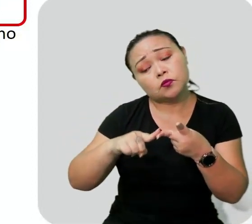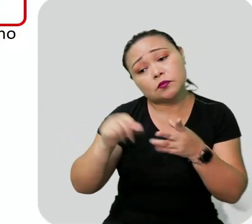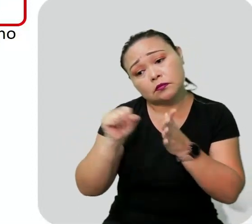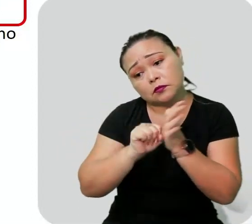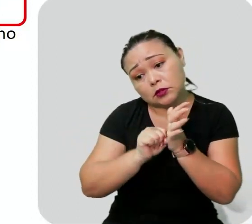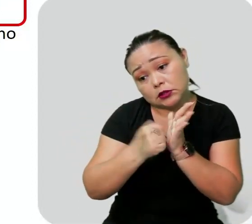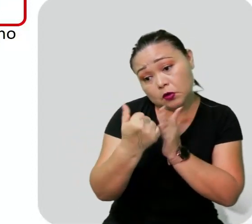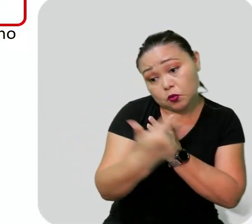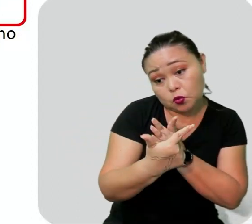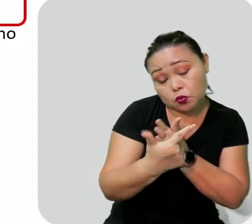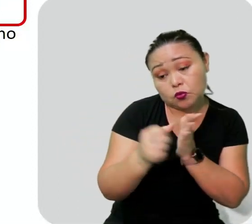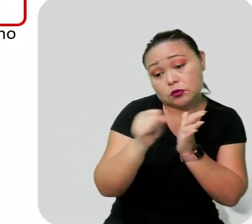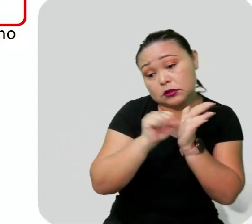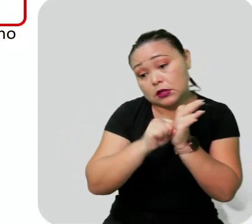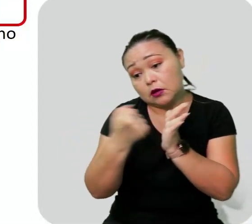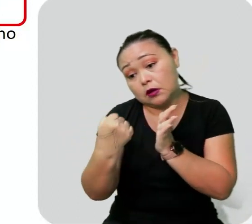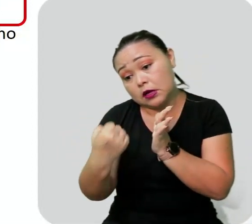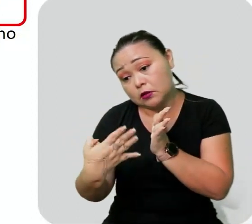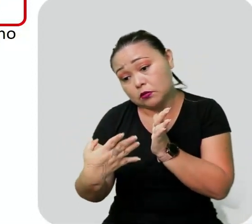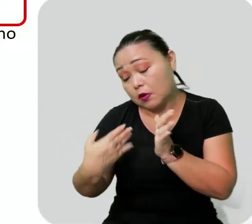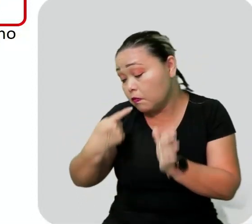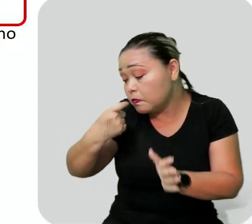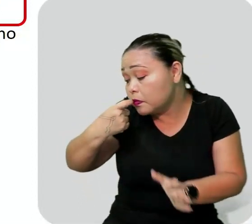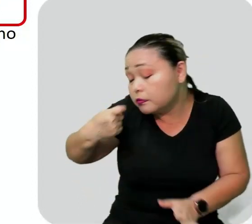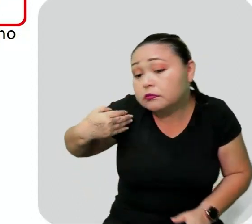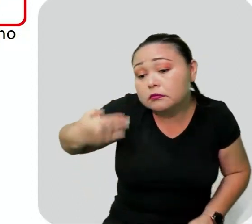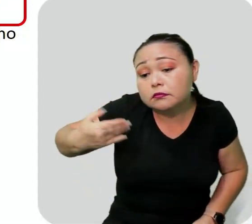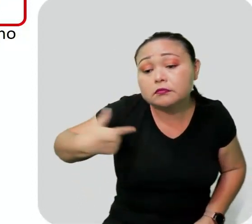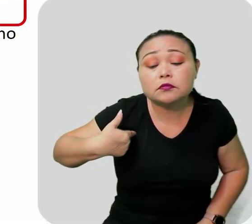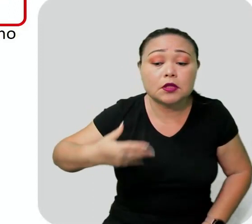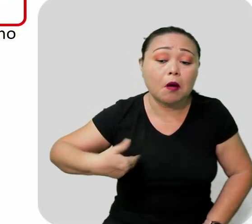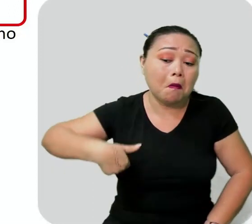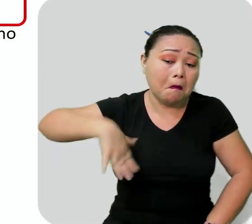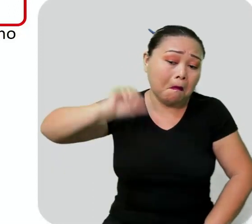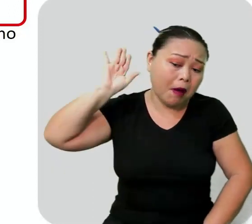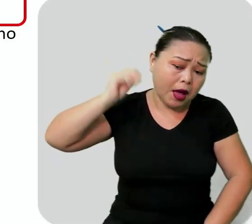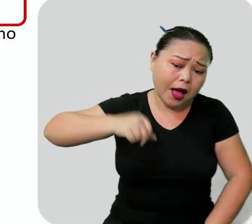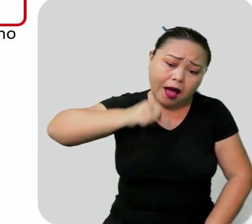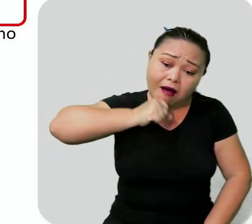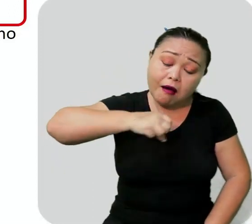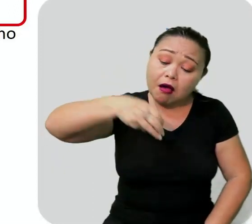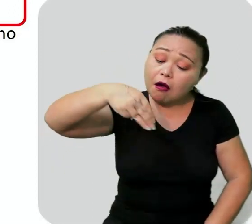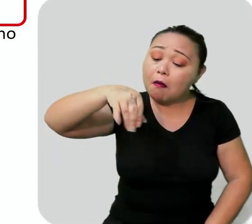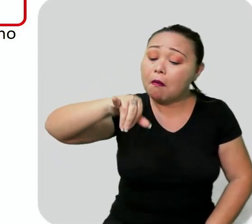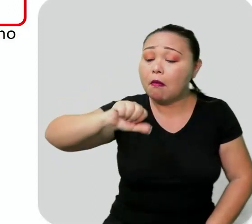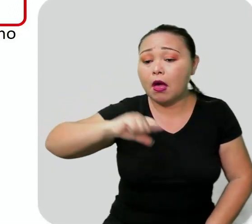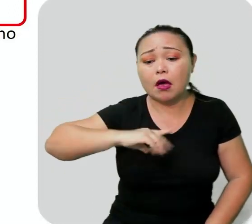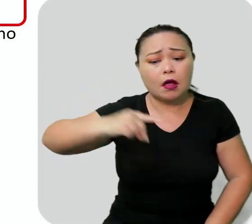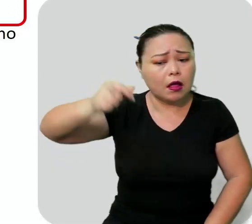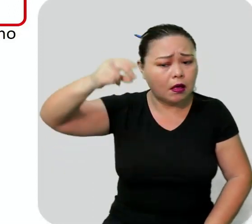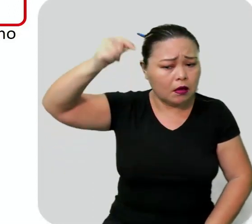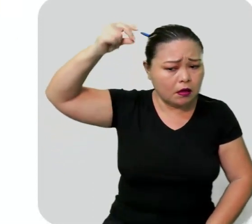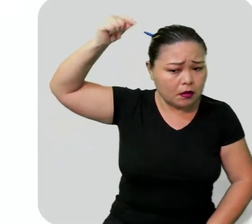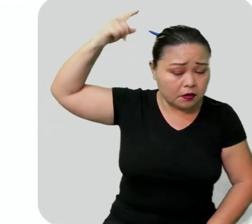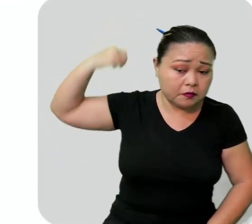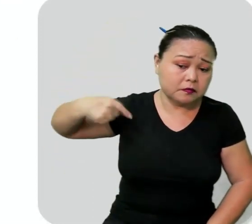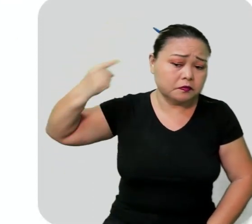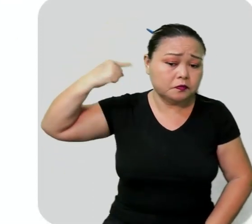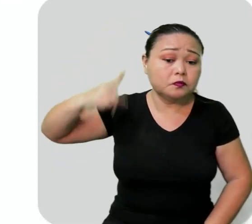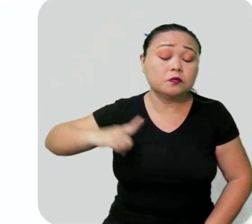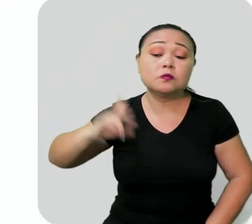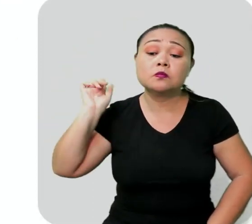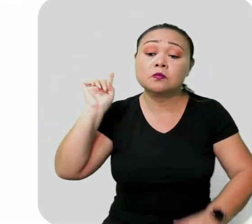14. Então já foi recente isso daí. O mais antigo foram os maias. Fechou? Beleza. Próxima